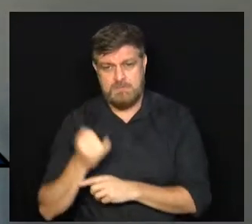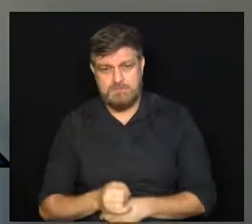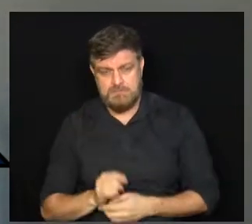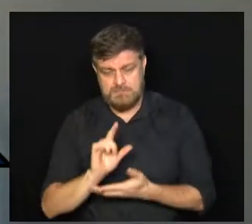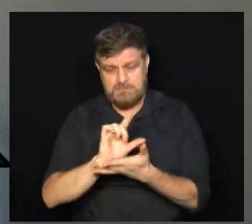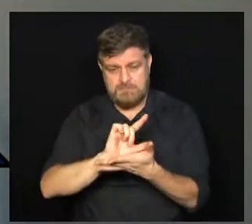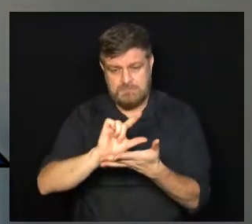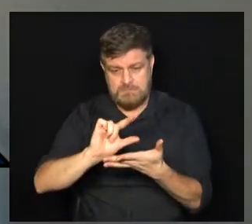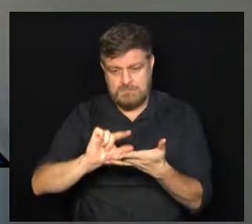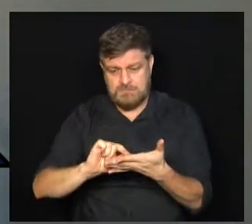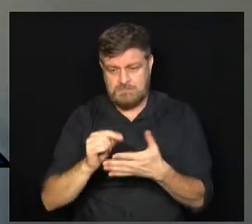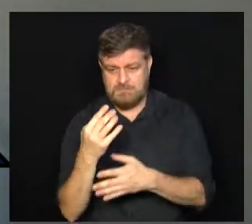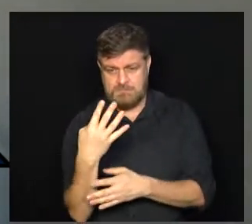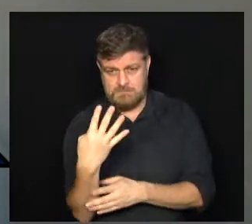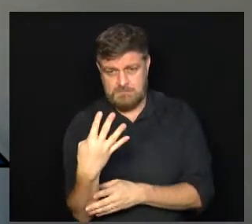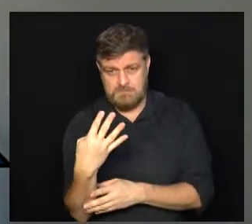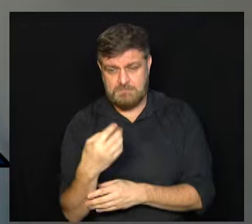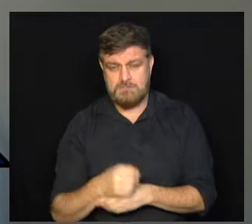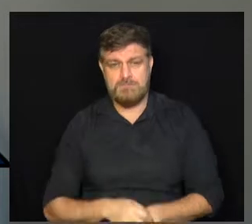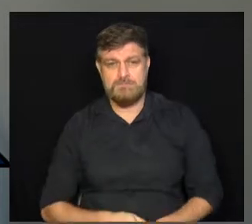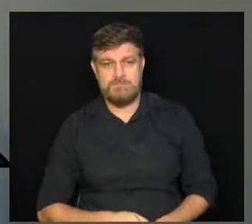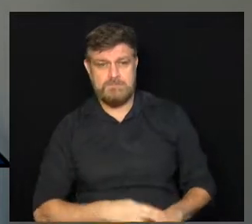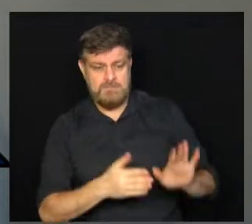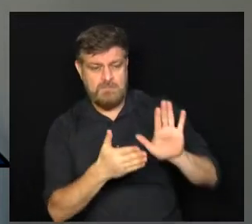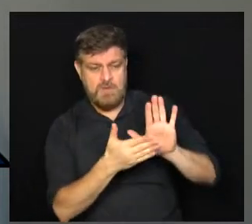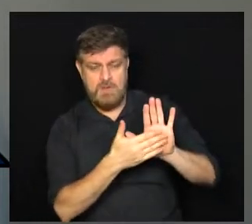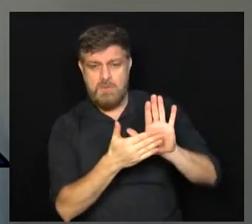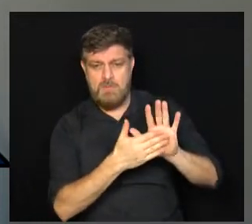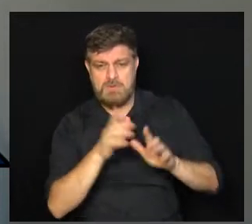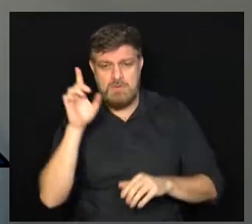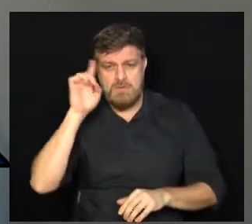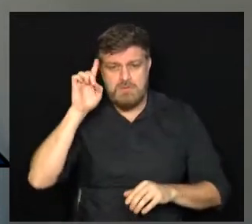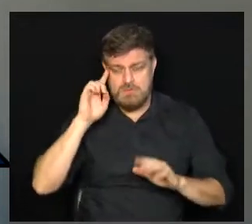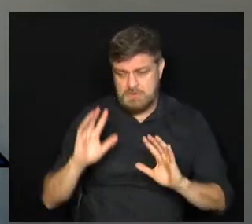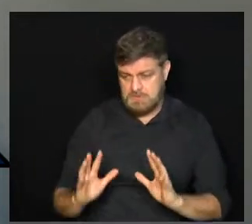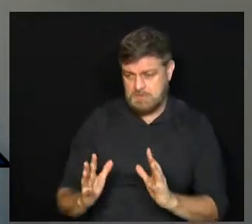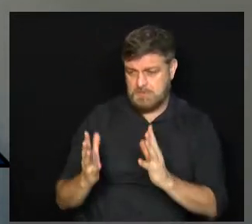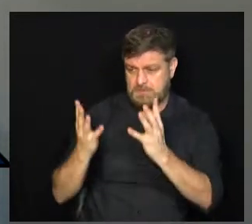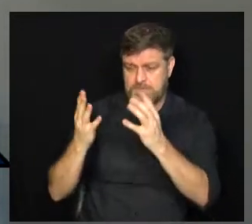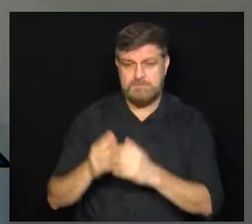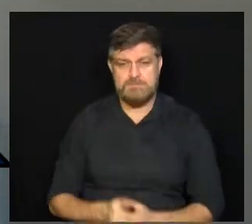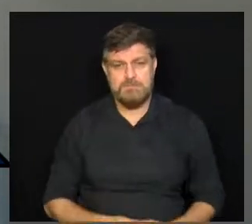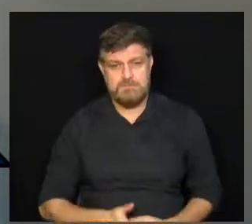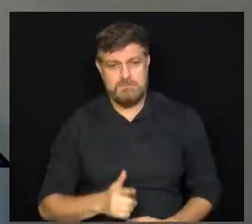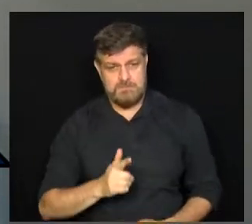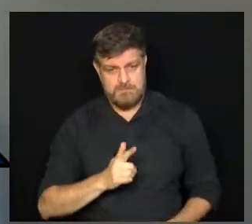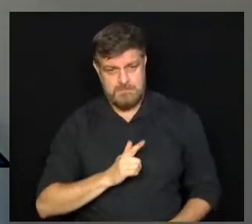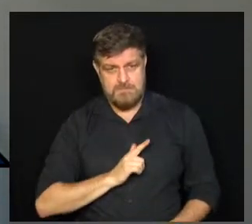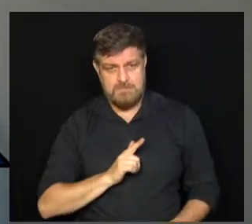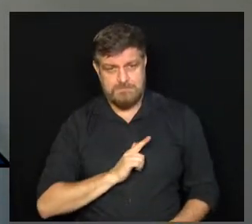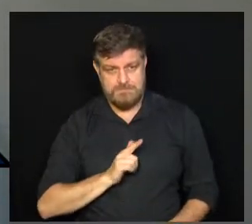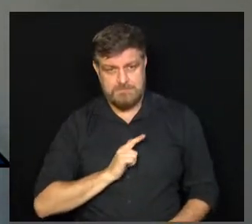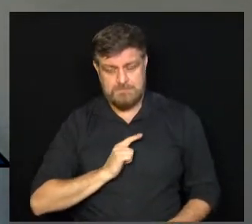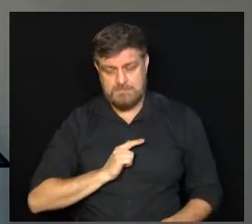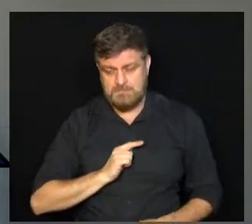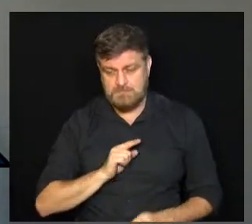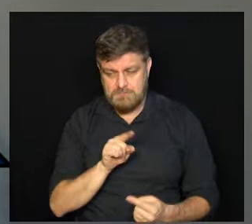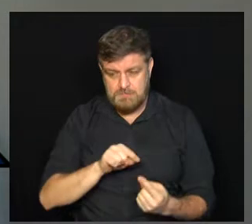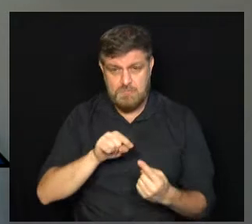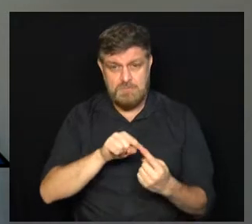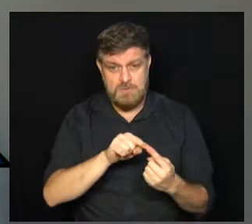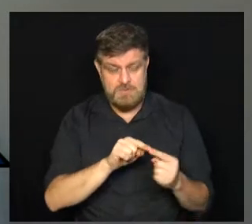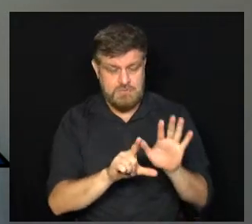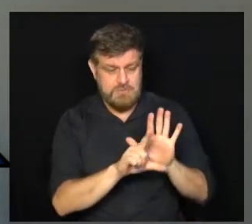artigo 4º, né, que diz que a proposição da data comemorativa será objeto de lei acompanhado